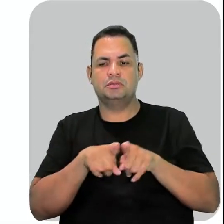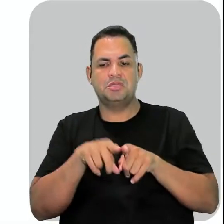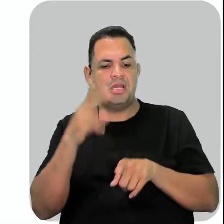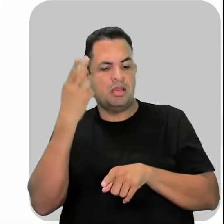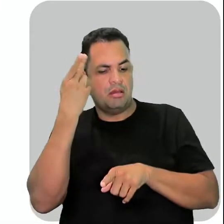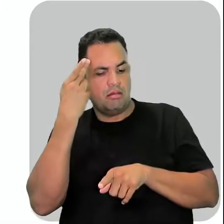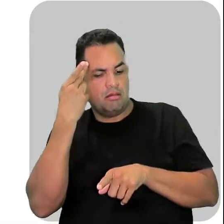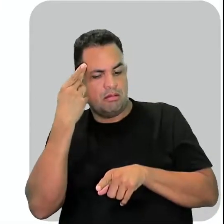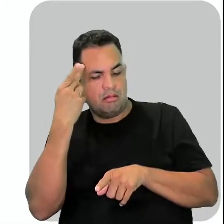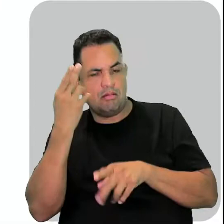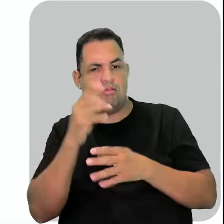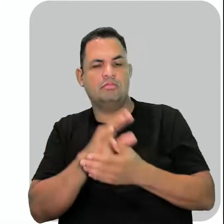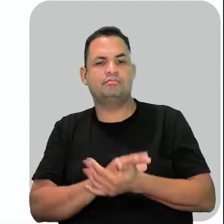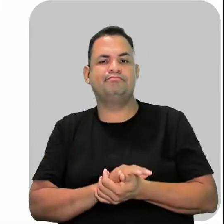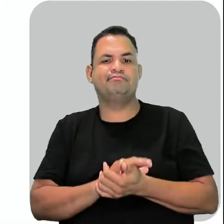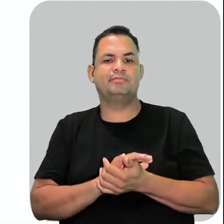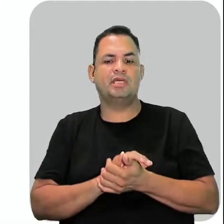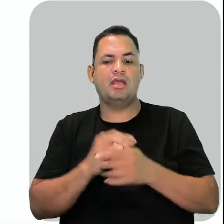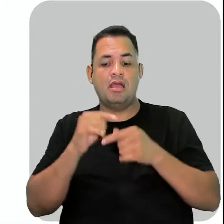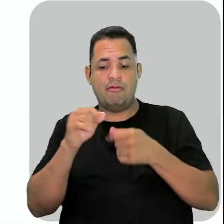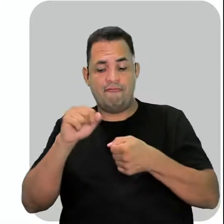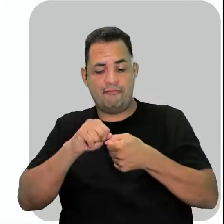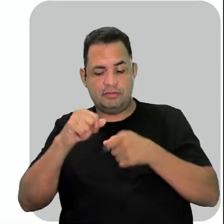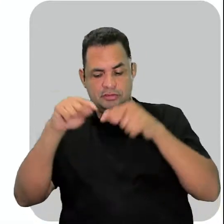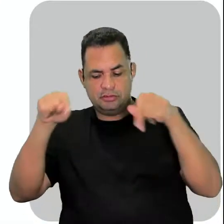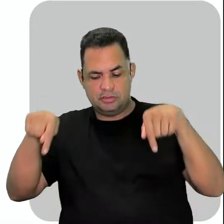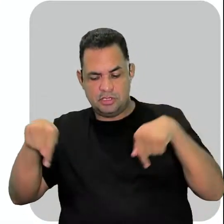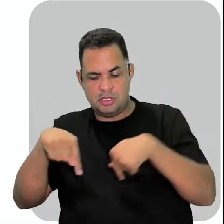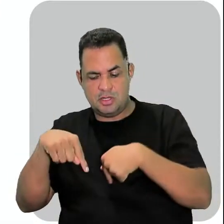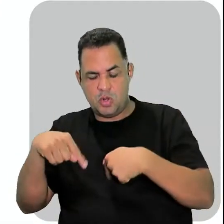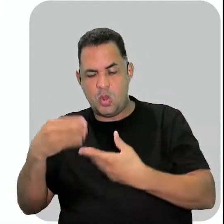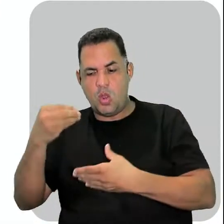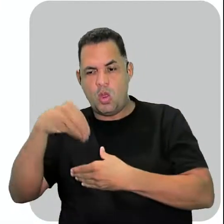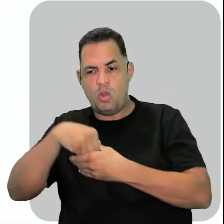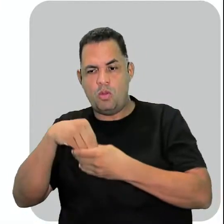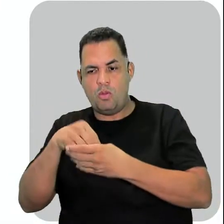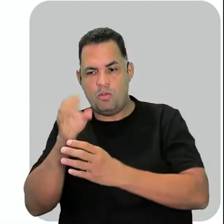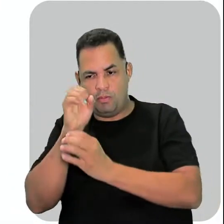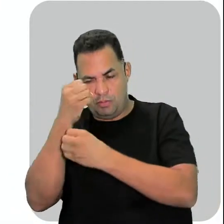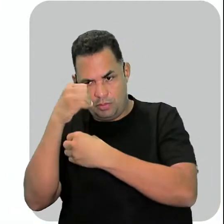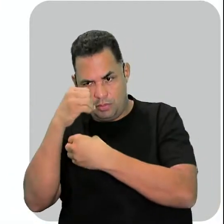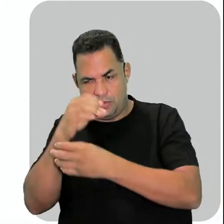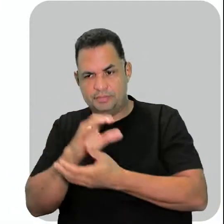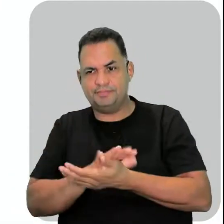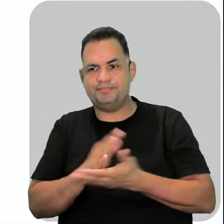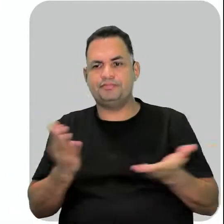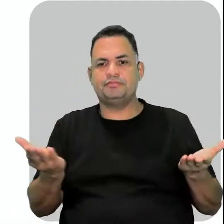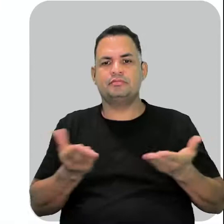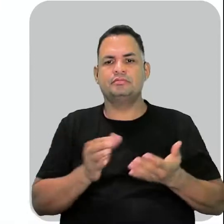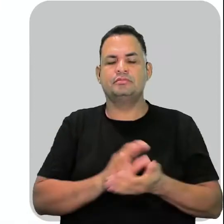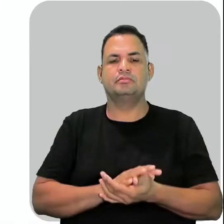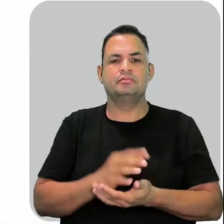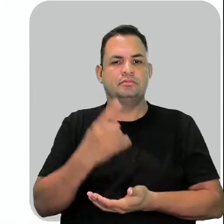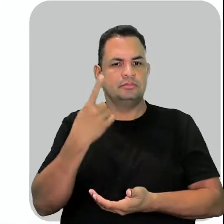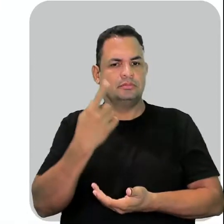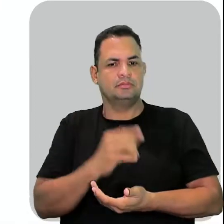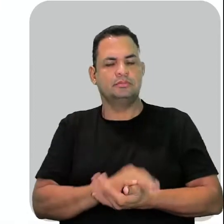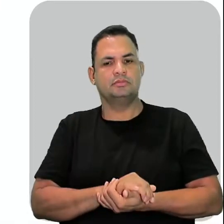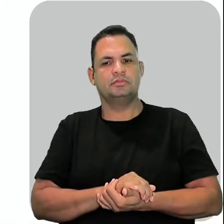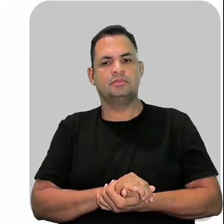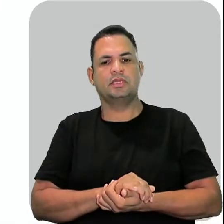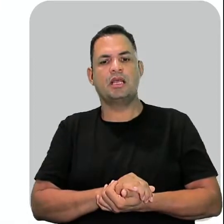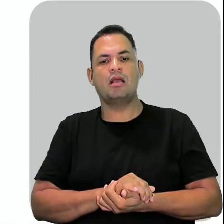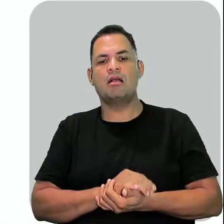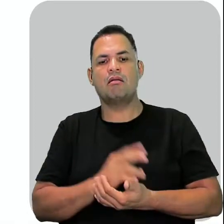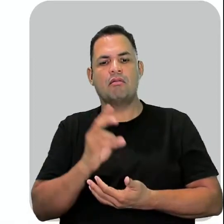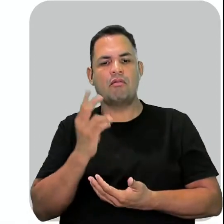natural quanto sintético, tá, pessoal? Não pense que isso ocorre só nos sintéticos, não, também ocorre